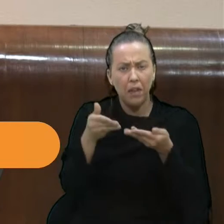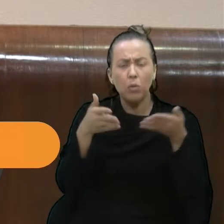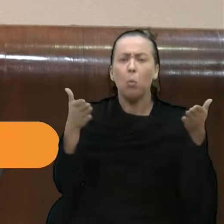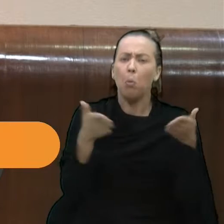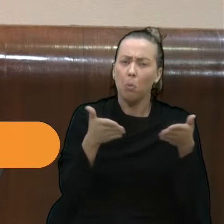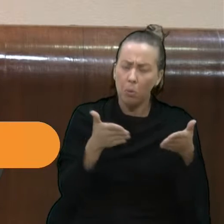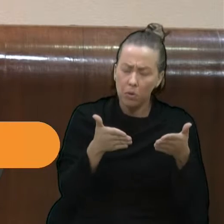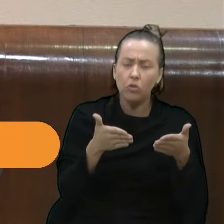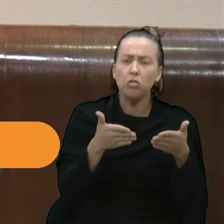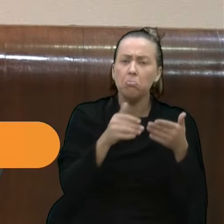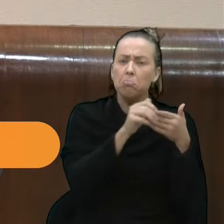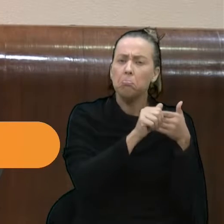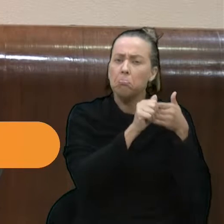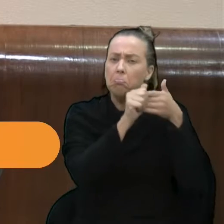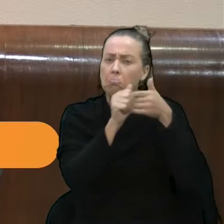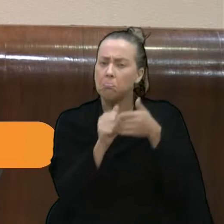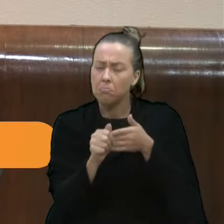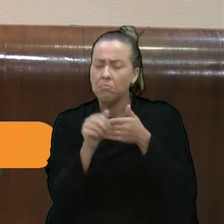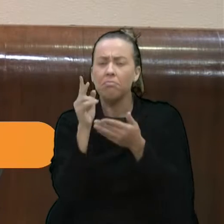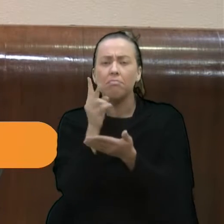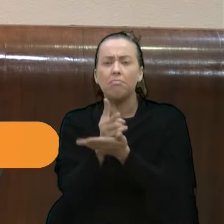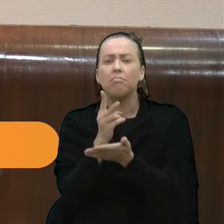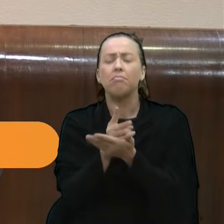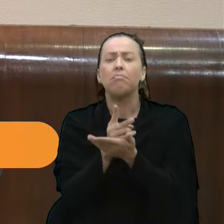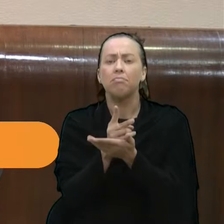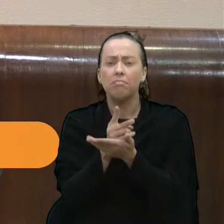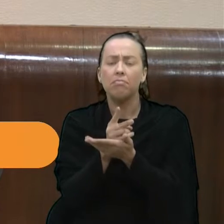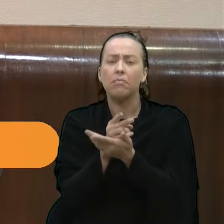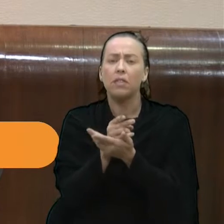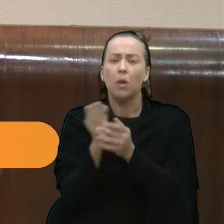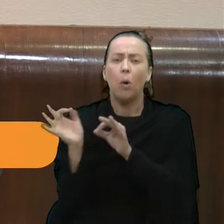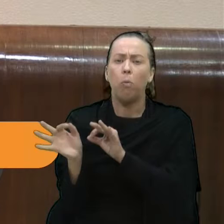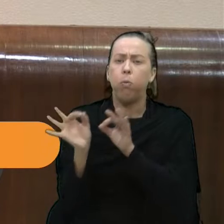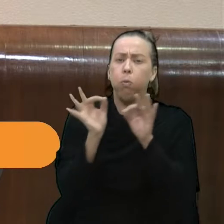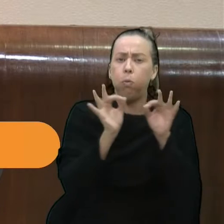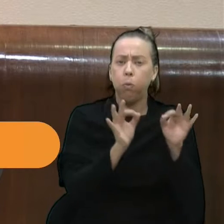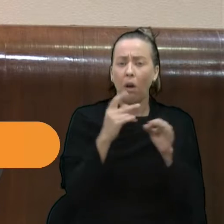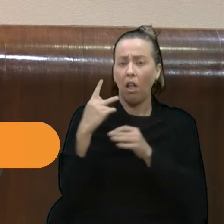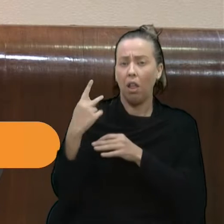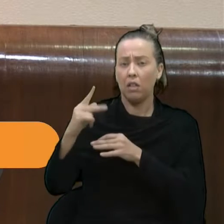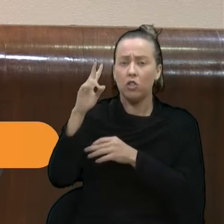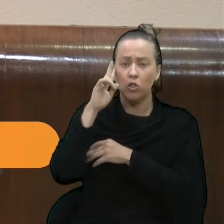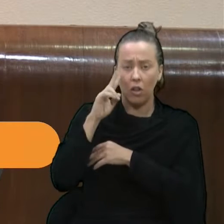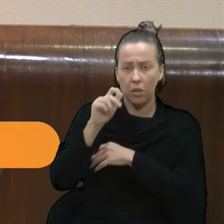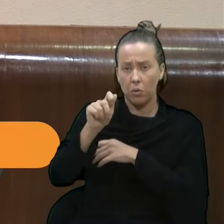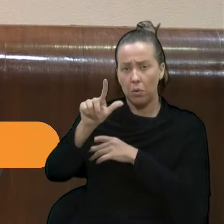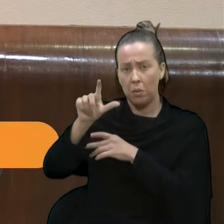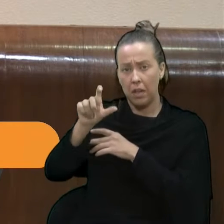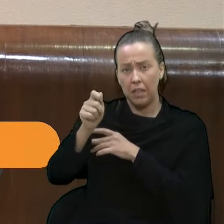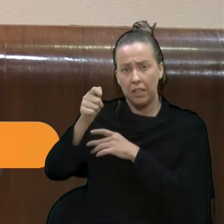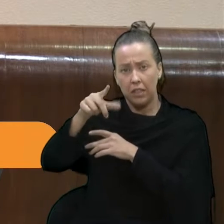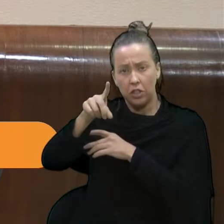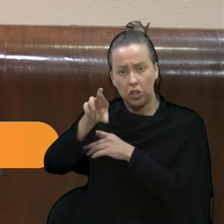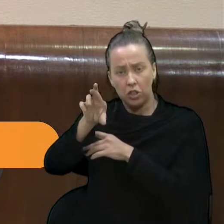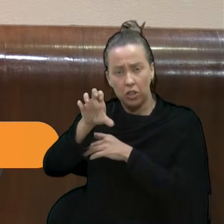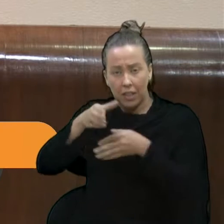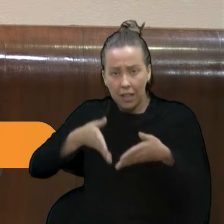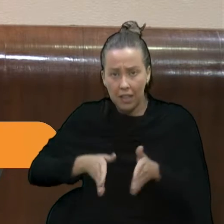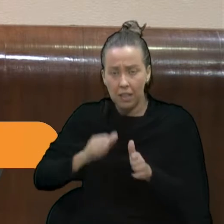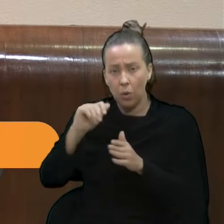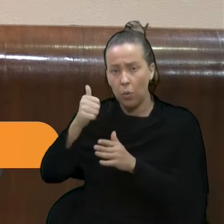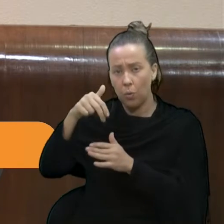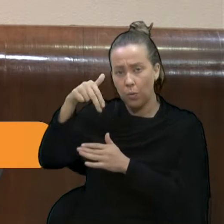a acompanhar e quem trago acompanhando um pouco da sua trajetória. Ele que nasceu no dia 11 de novembro